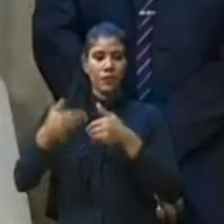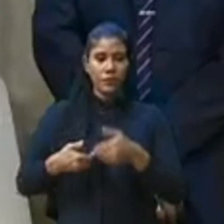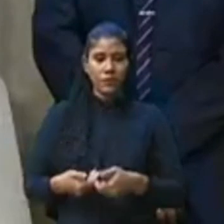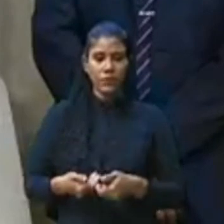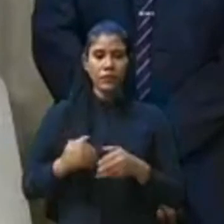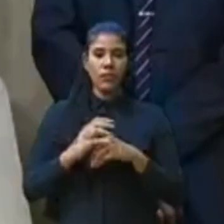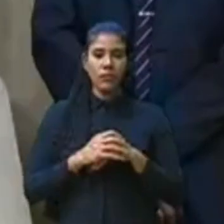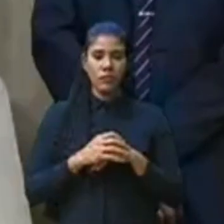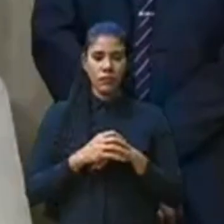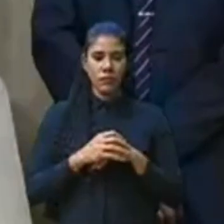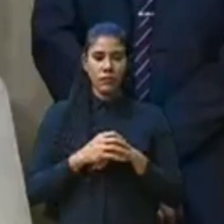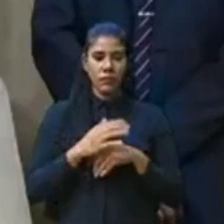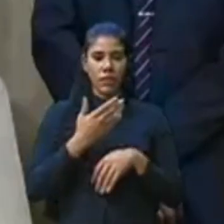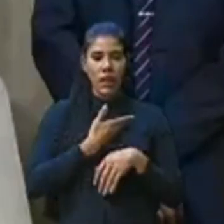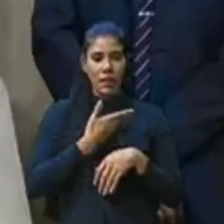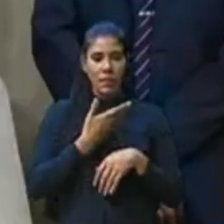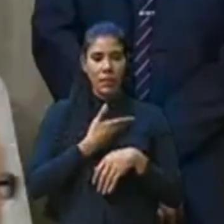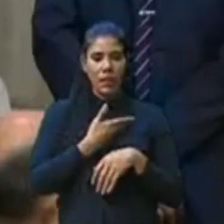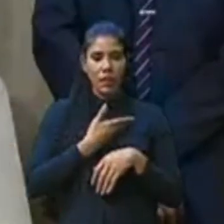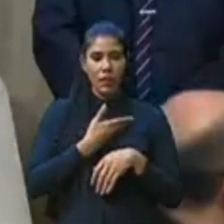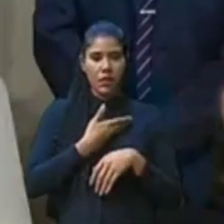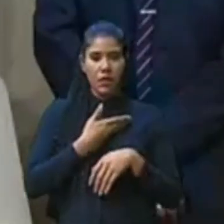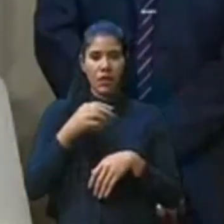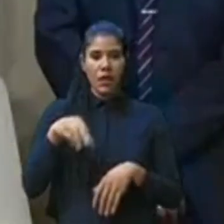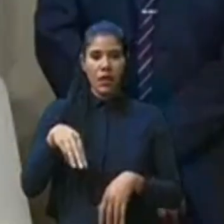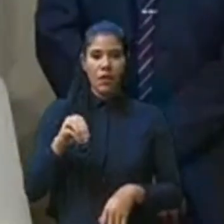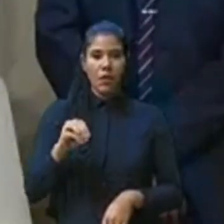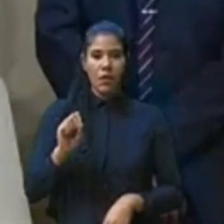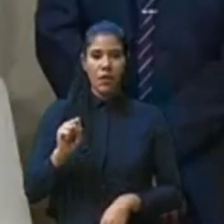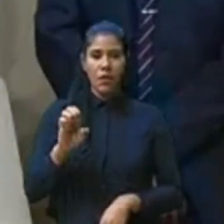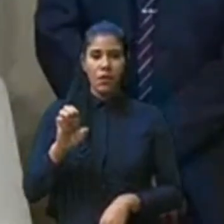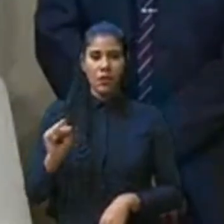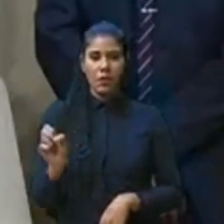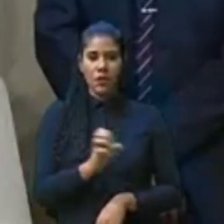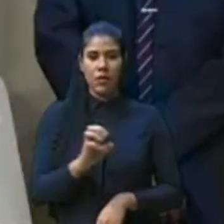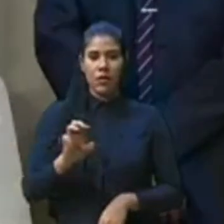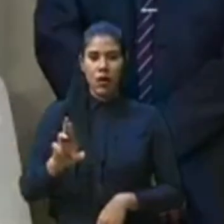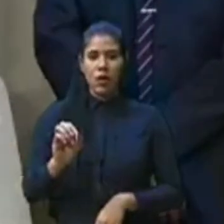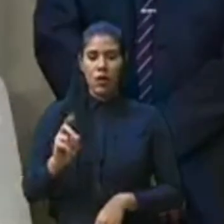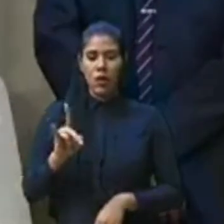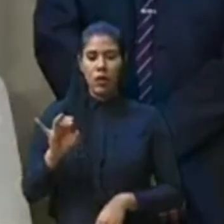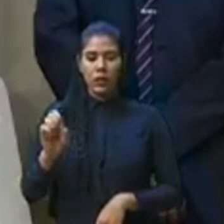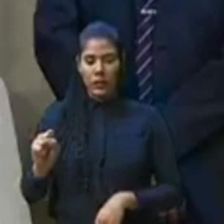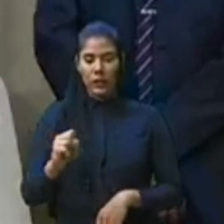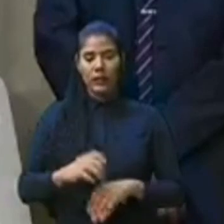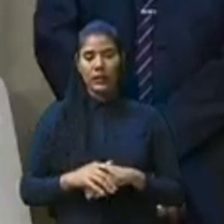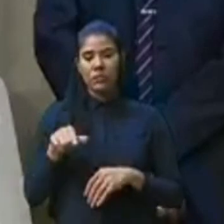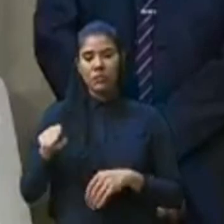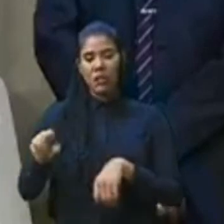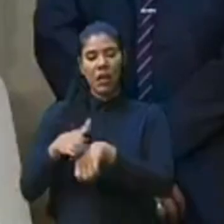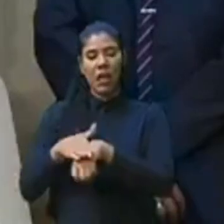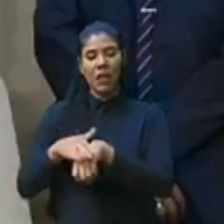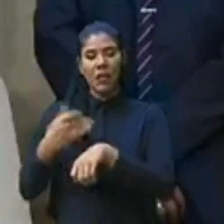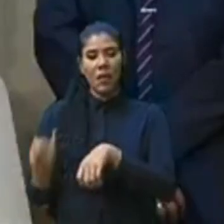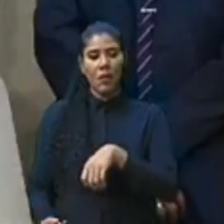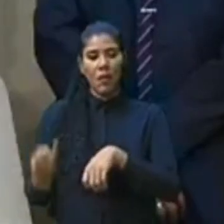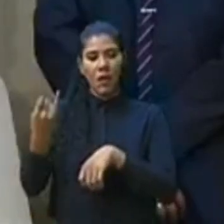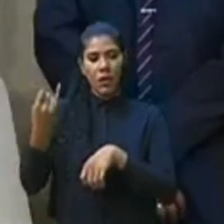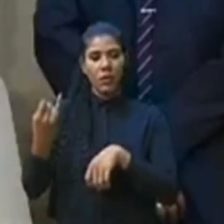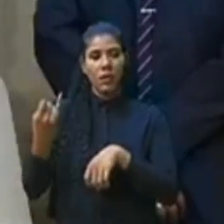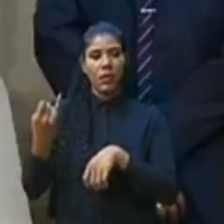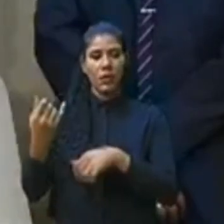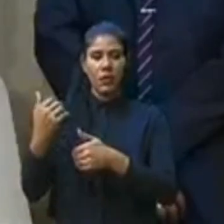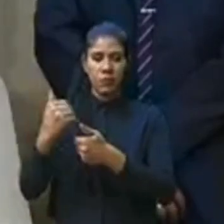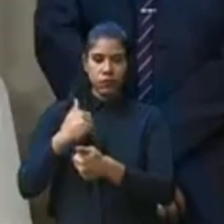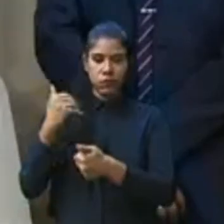respeito ao meu querido amigo sobrinho Moses Rodrigues, que sem dúvidas foi assim a peça fundamental a me dar corda,